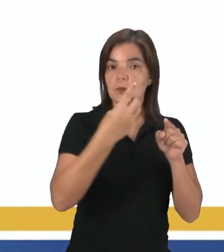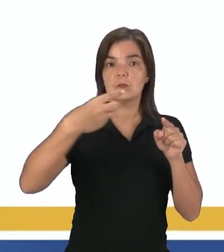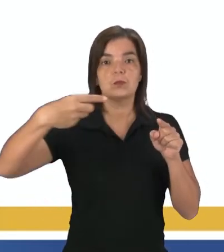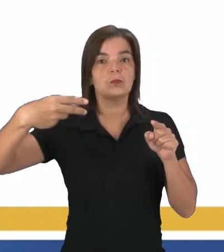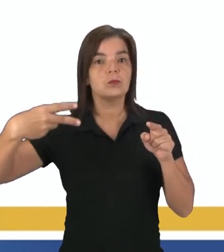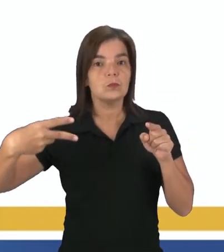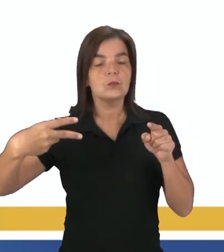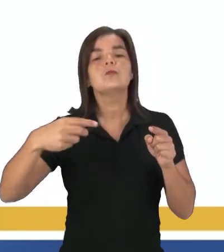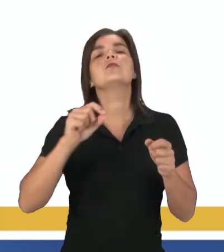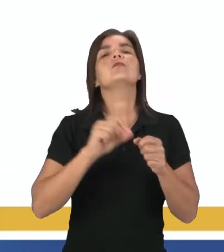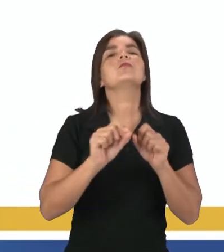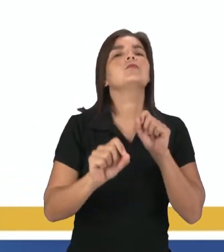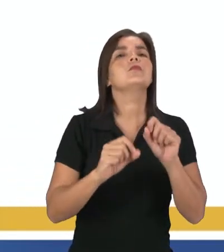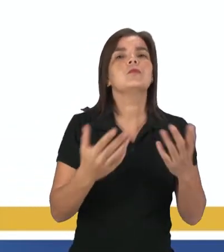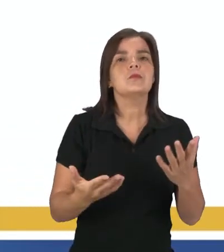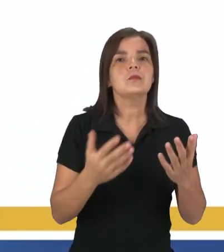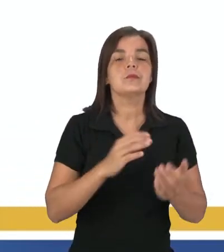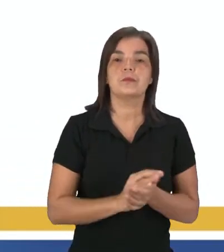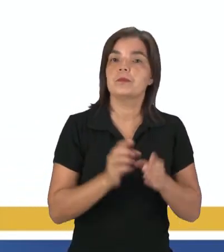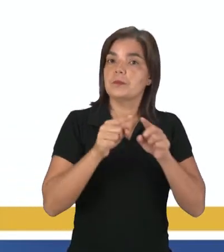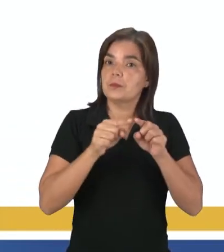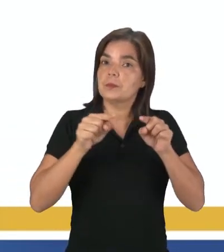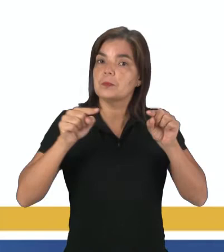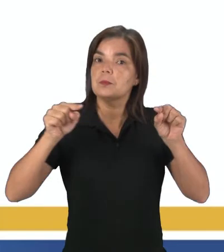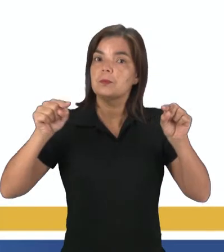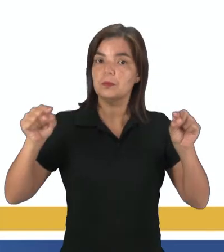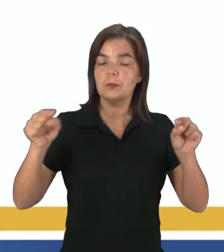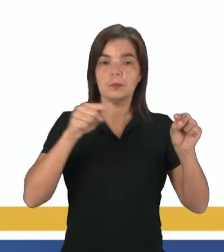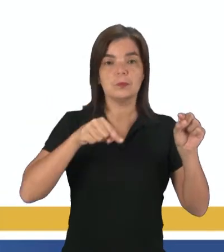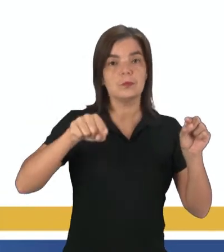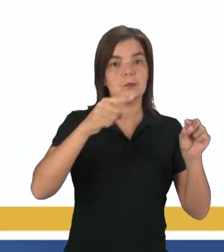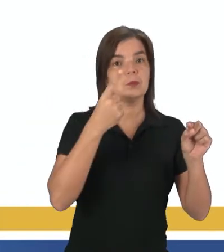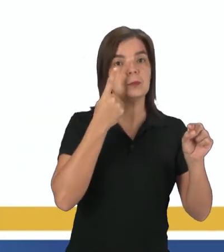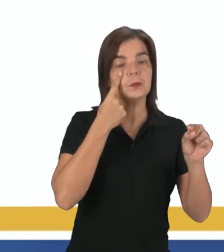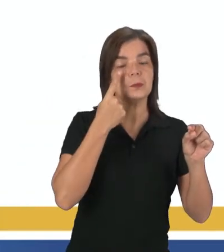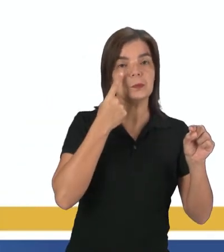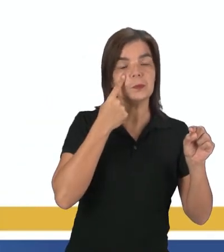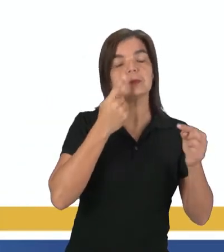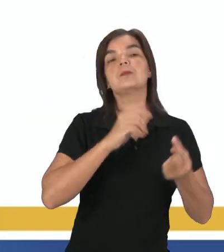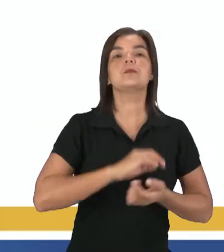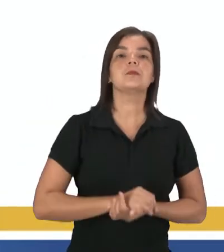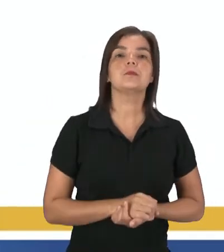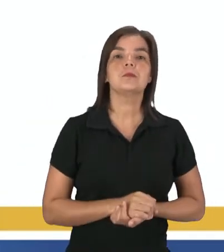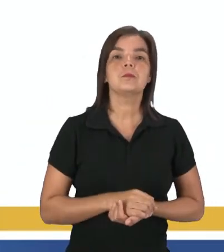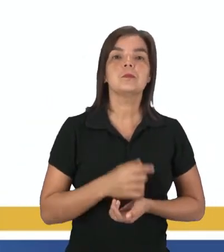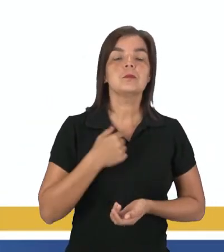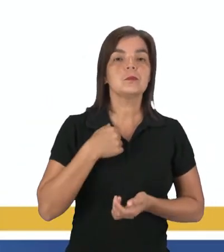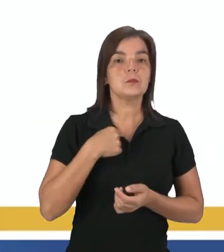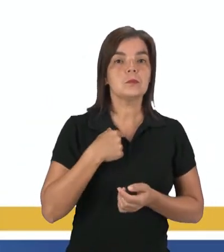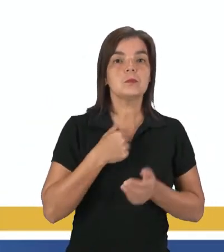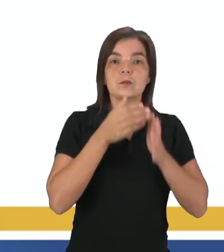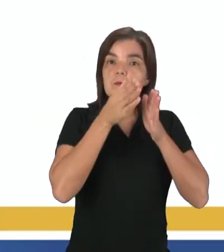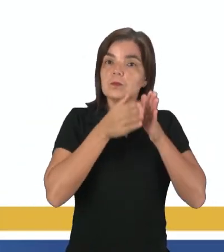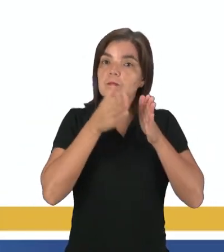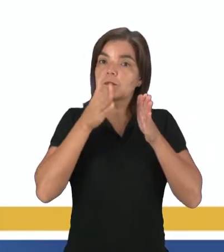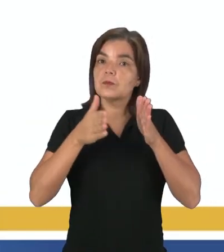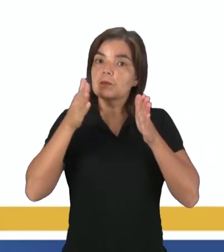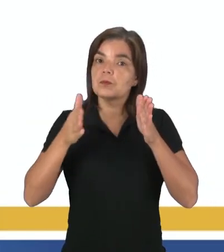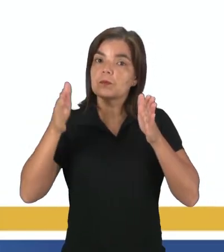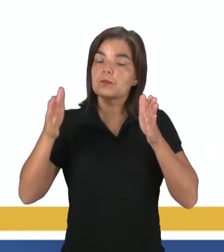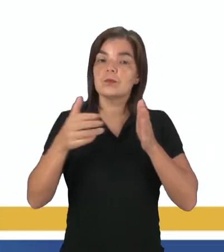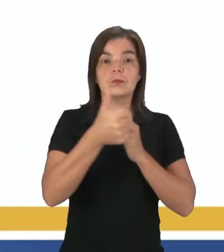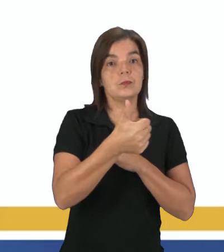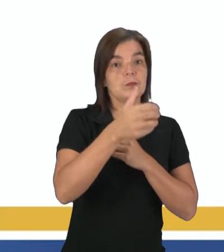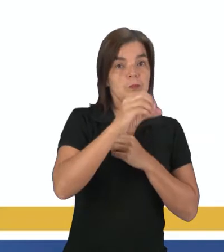2. O que é que eu fiz? Eu ampliei aí a reta para vocês verem. Aí eu peguei e dividi essa minha reta em 10